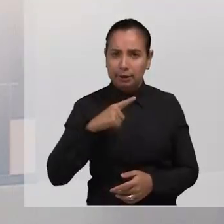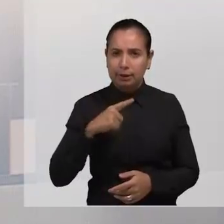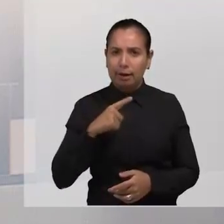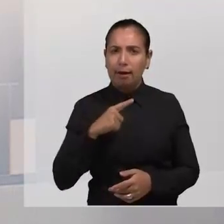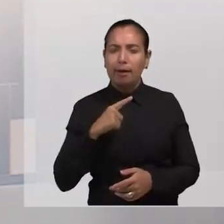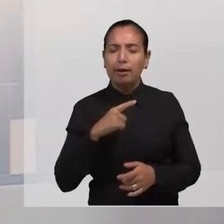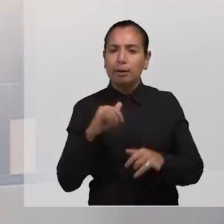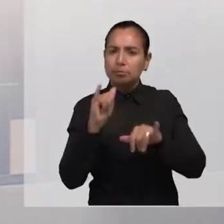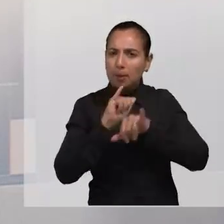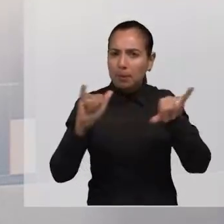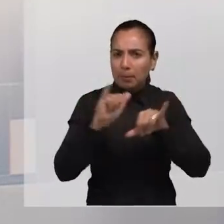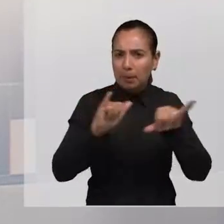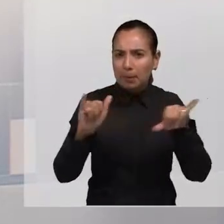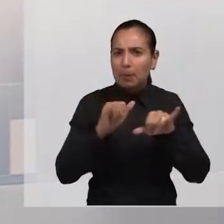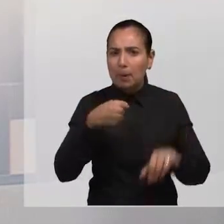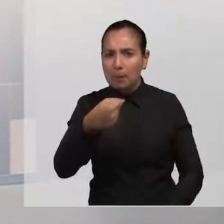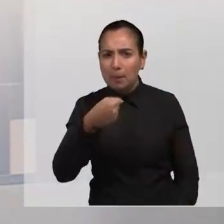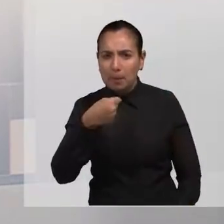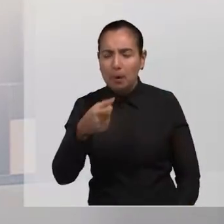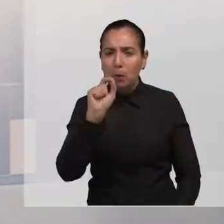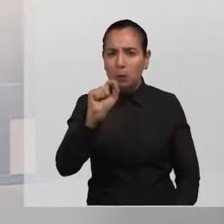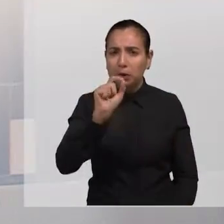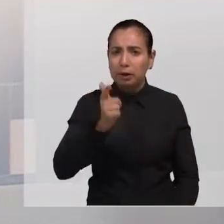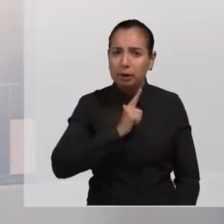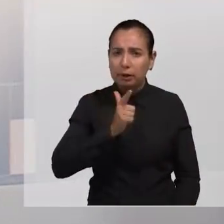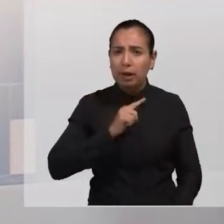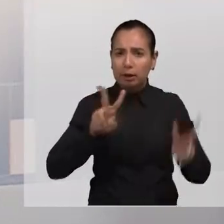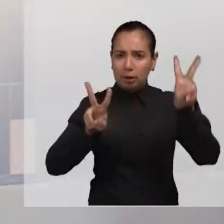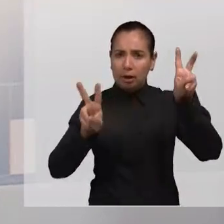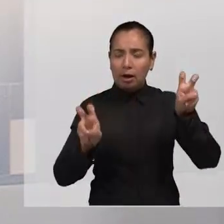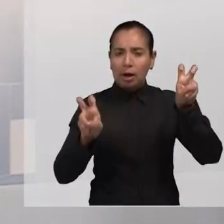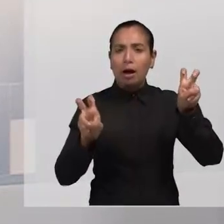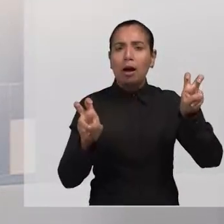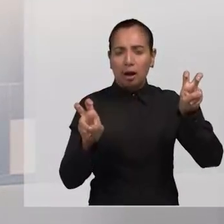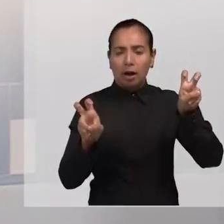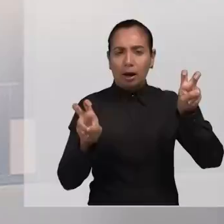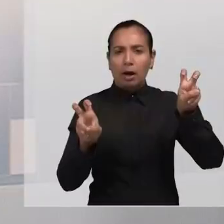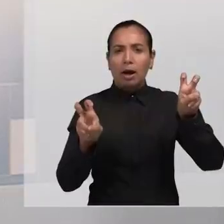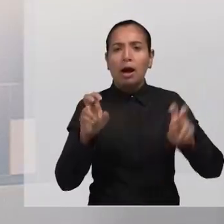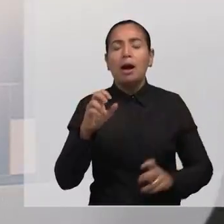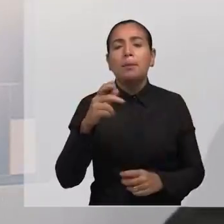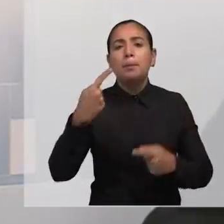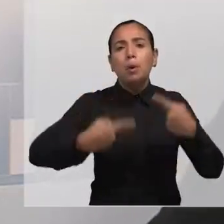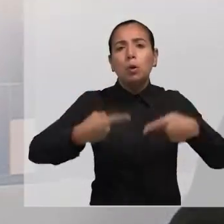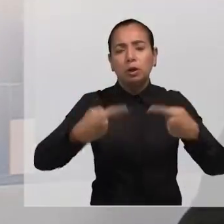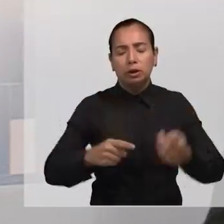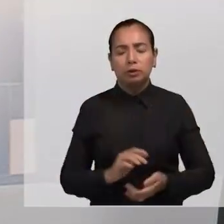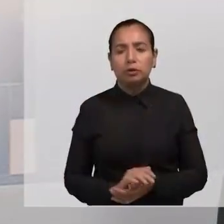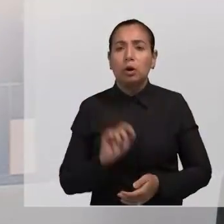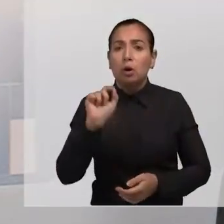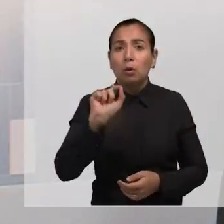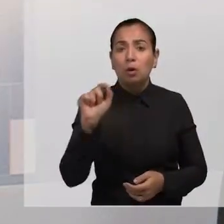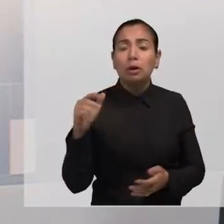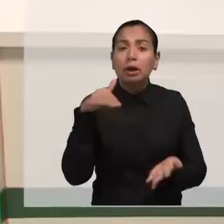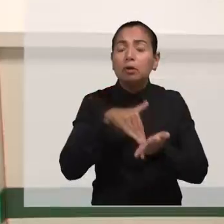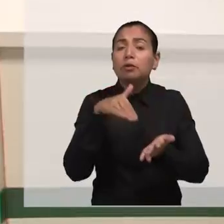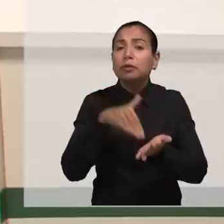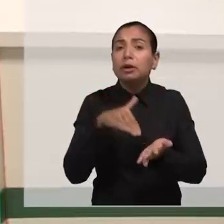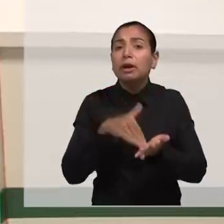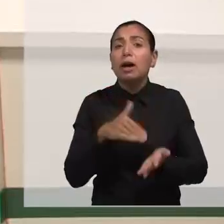termo articulador político, né? É interessante, eu achei. E ele comunica, no final, ele disse que o